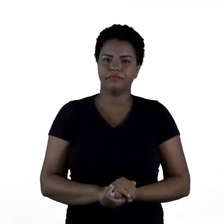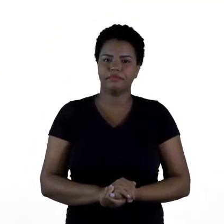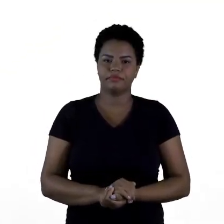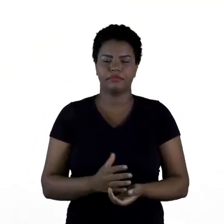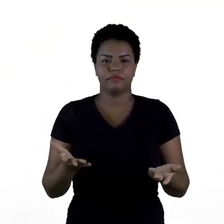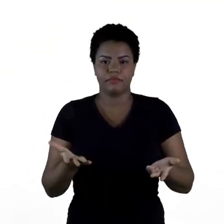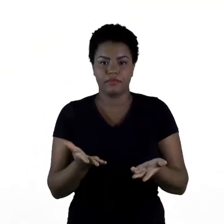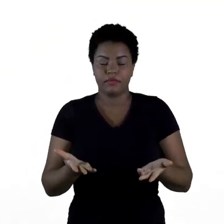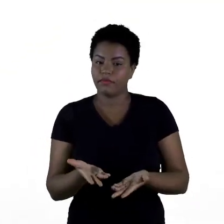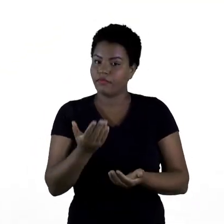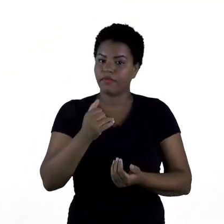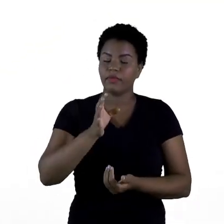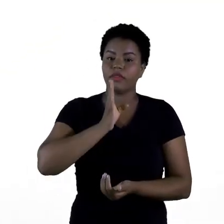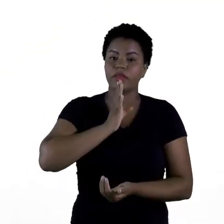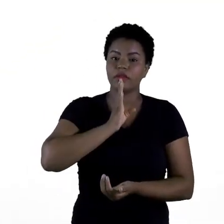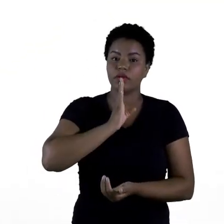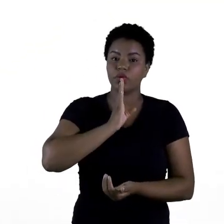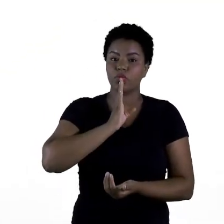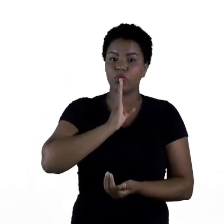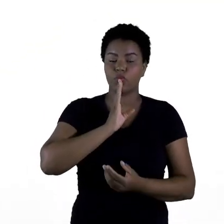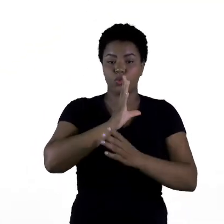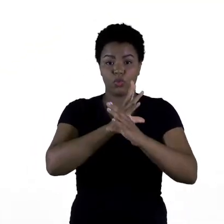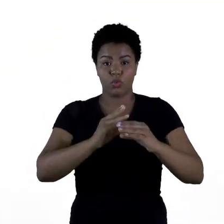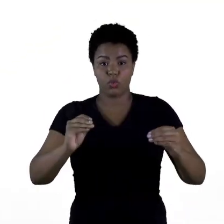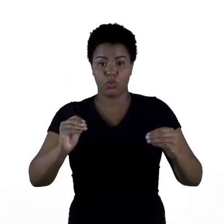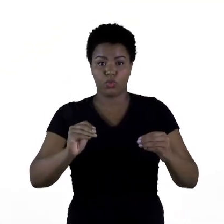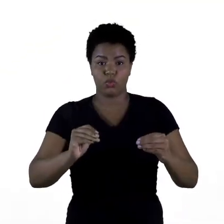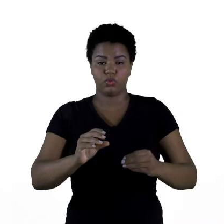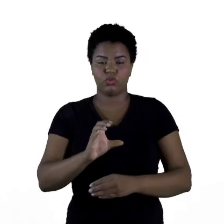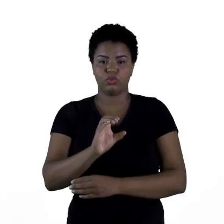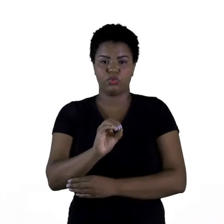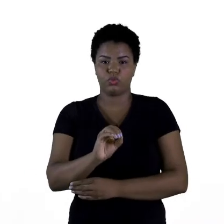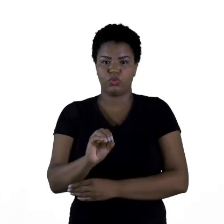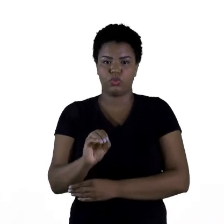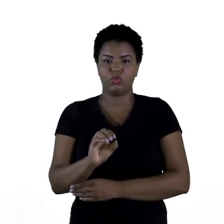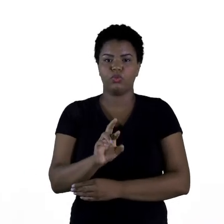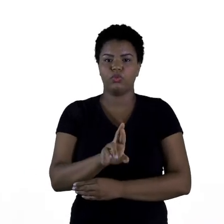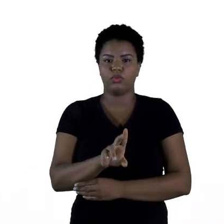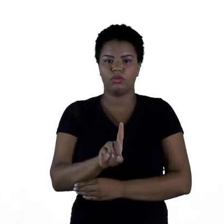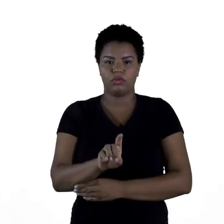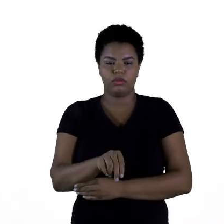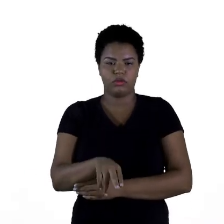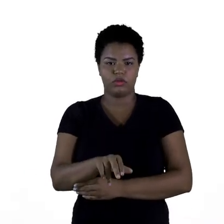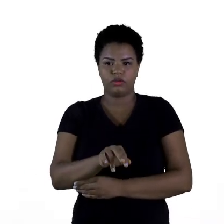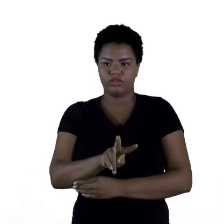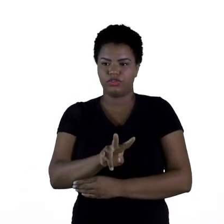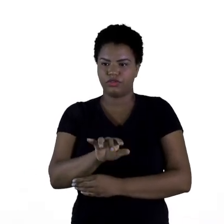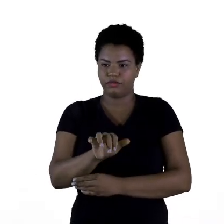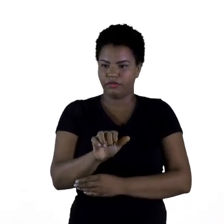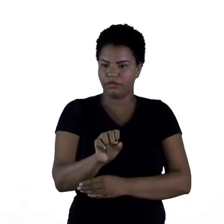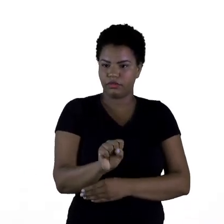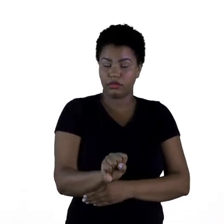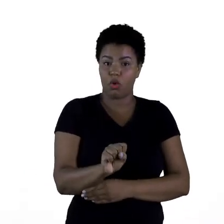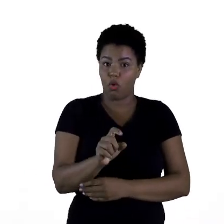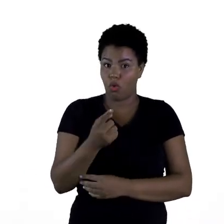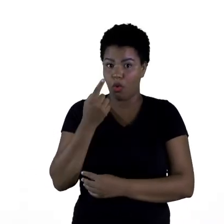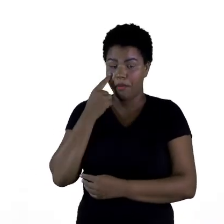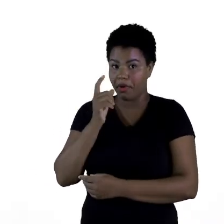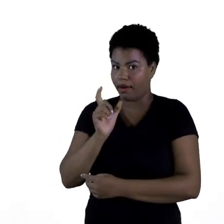vamos conhecer as conjunções coordenativas. Olha a palavra,